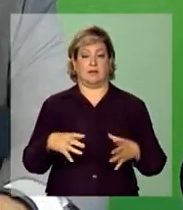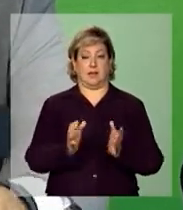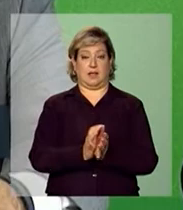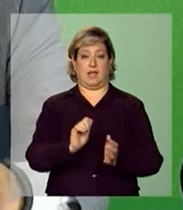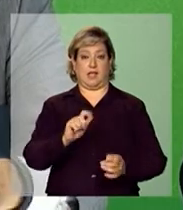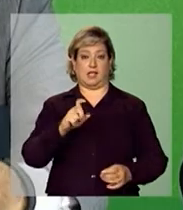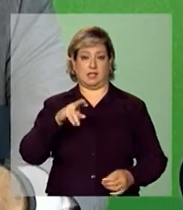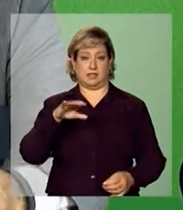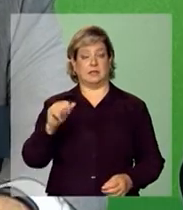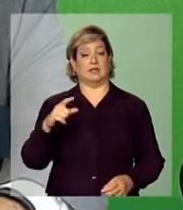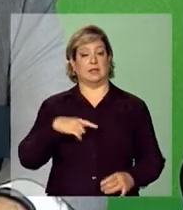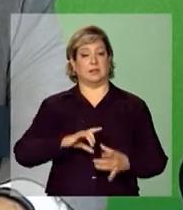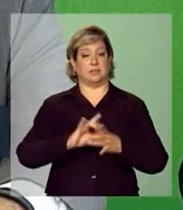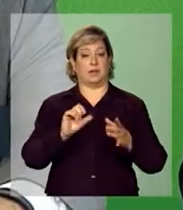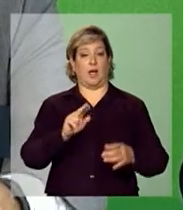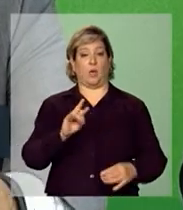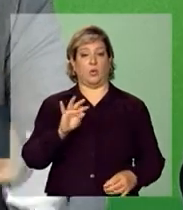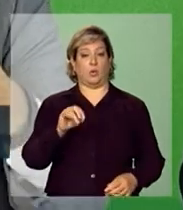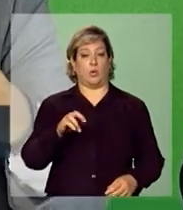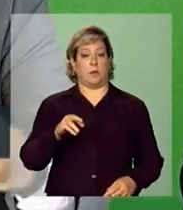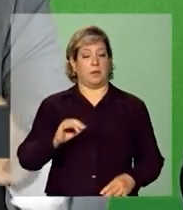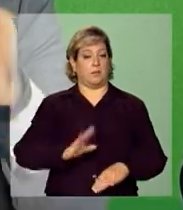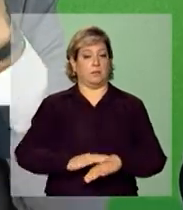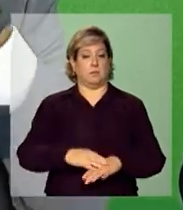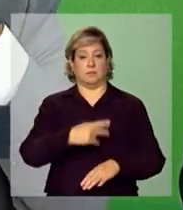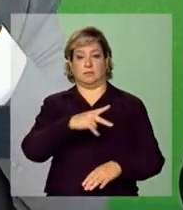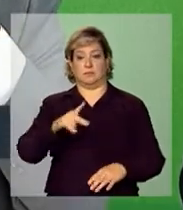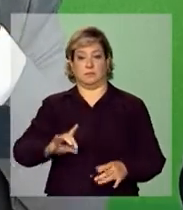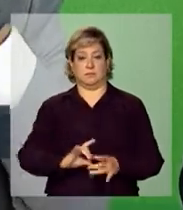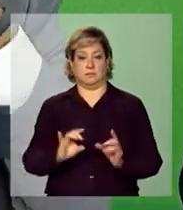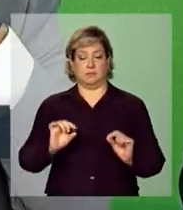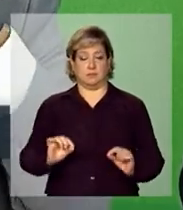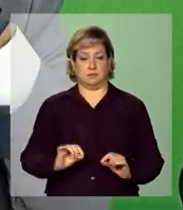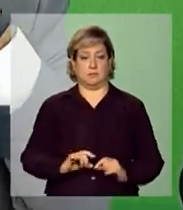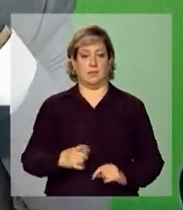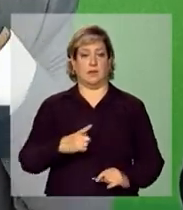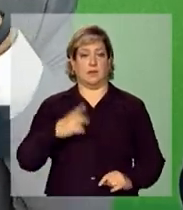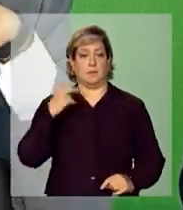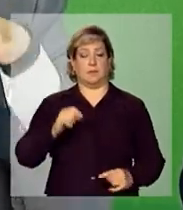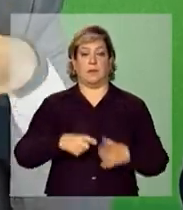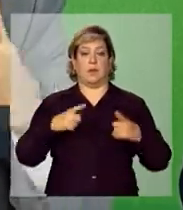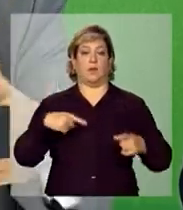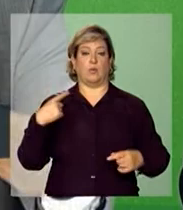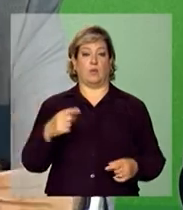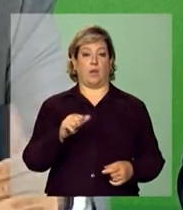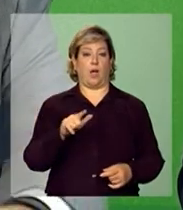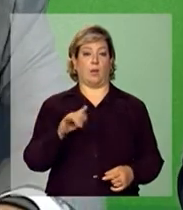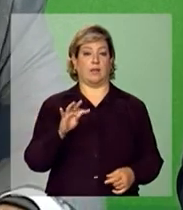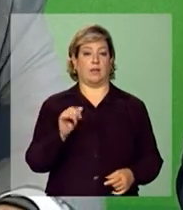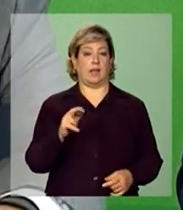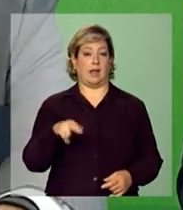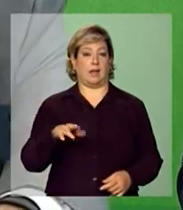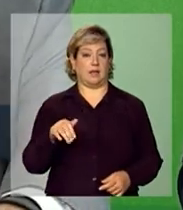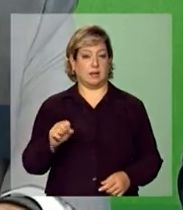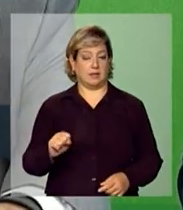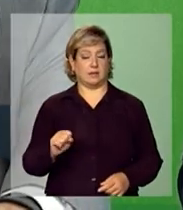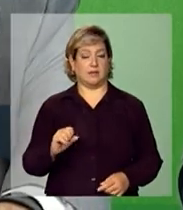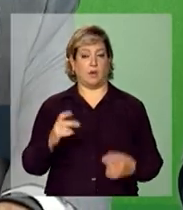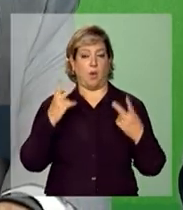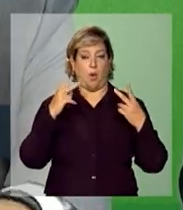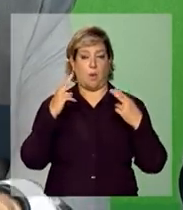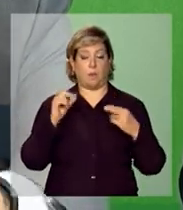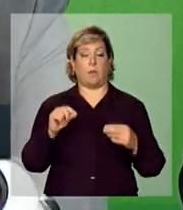agências têm autonomia são esses autárquicos que possuem uma autonomia maior do que as autarquias comuns por isso são chamadas